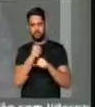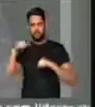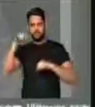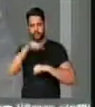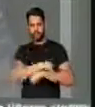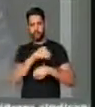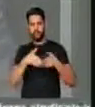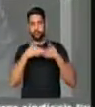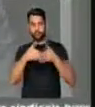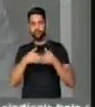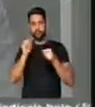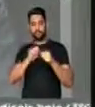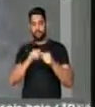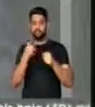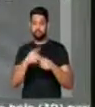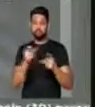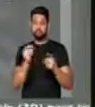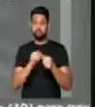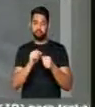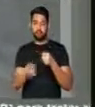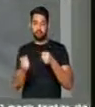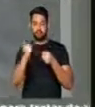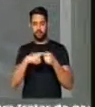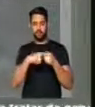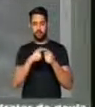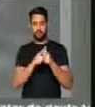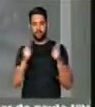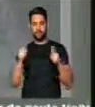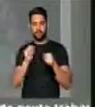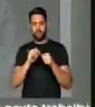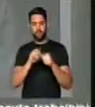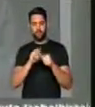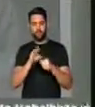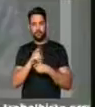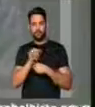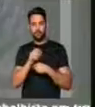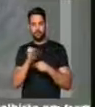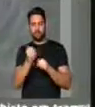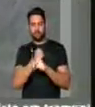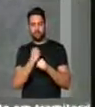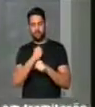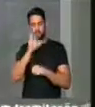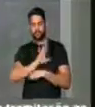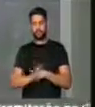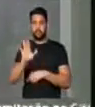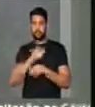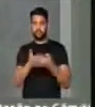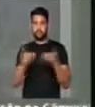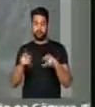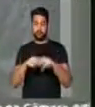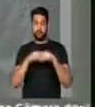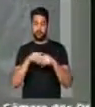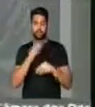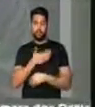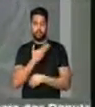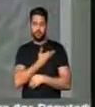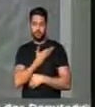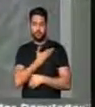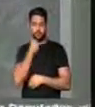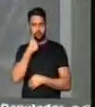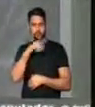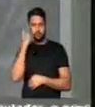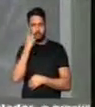aeroportos que precisamos fazer para reconstruir a combalida infraestrutura nacional. Portanto, meus amigos,